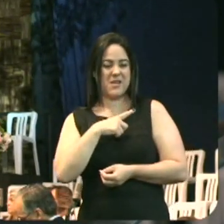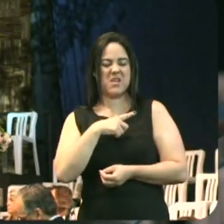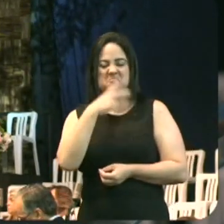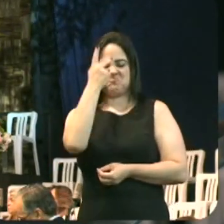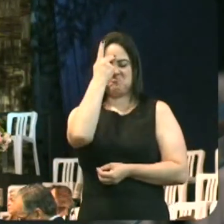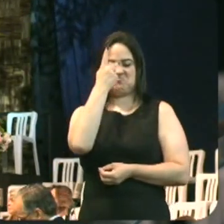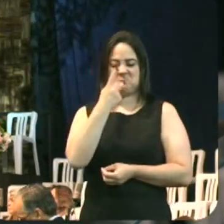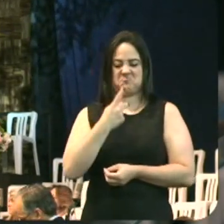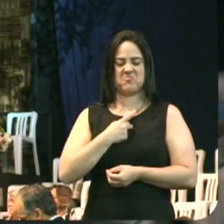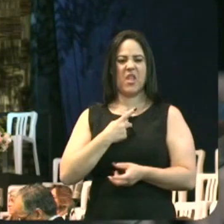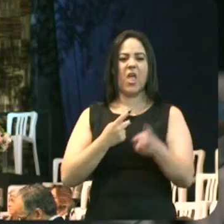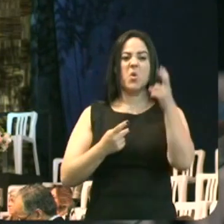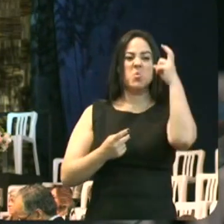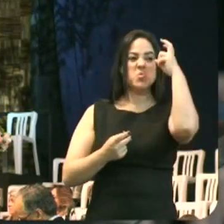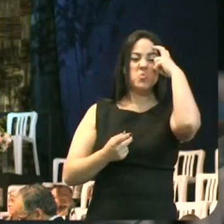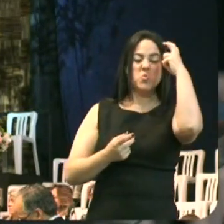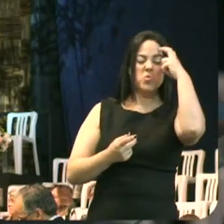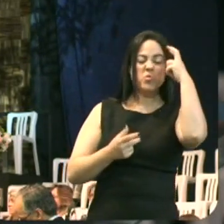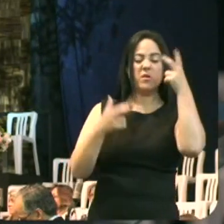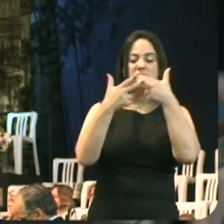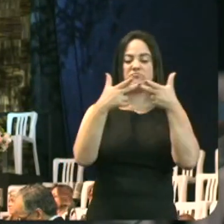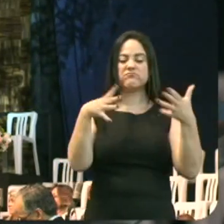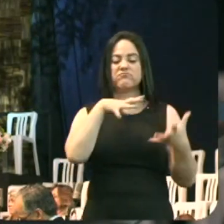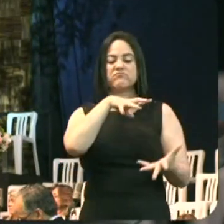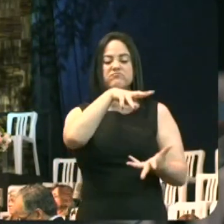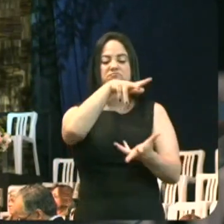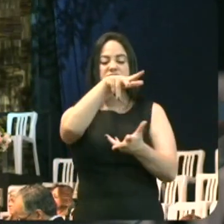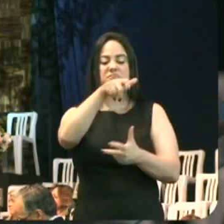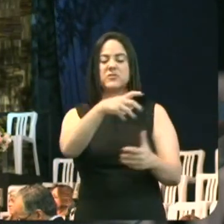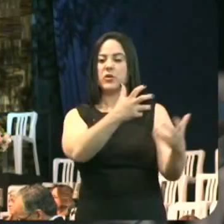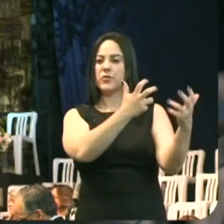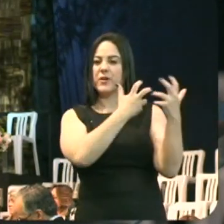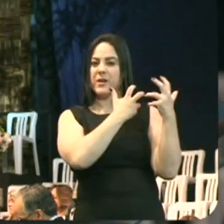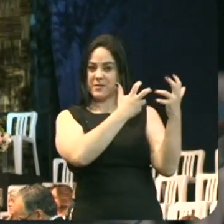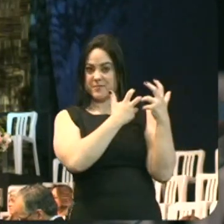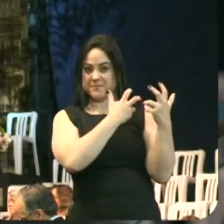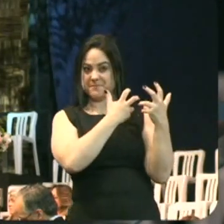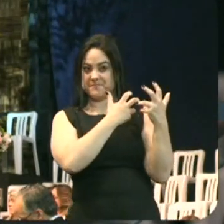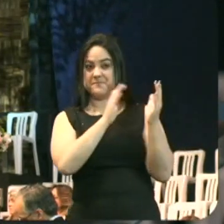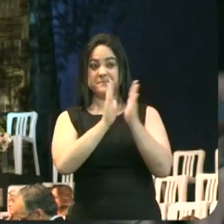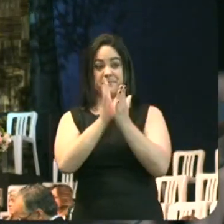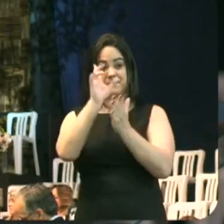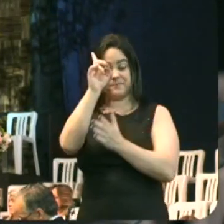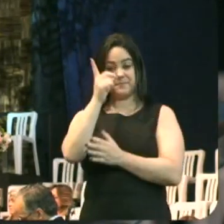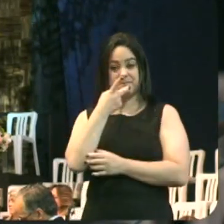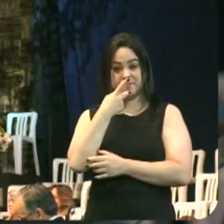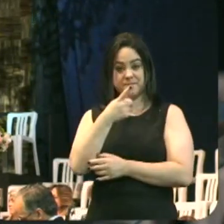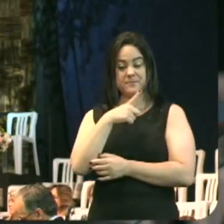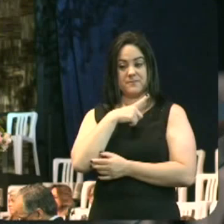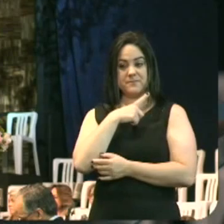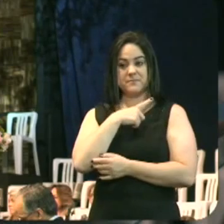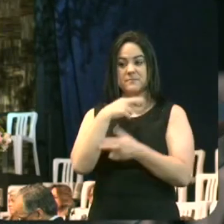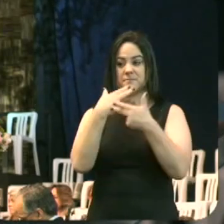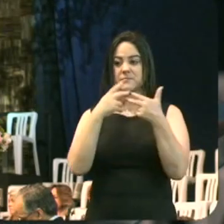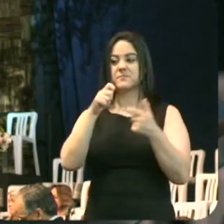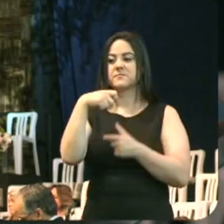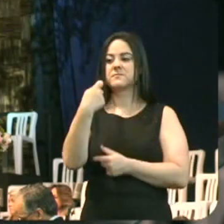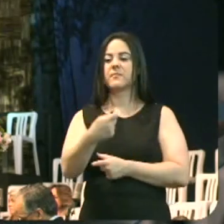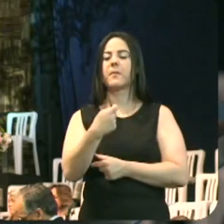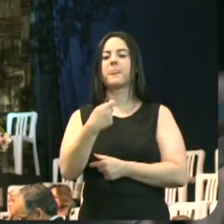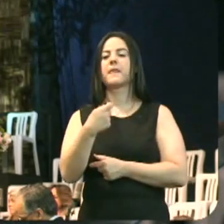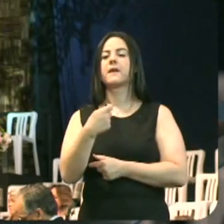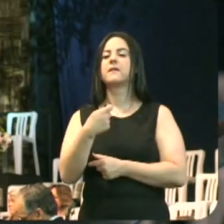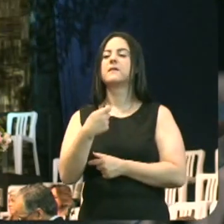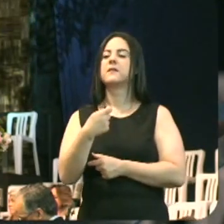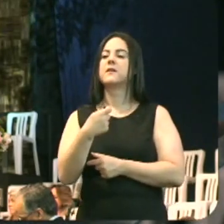pela cultura em que nós estamos inseridos. A Bíblia diz que existe um negócio chamado curso